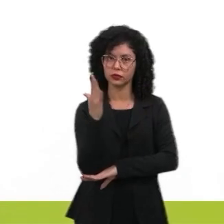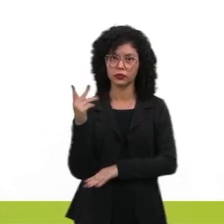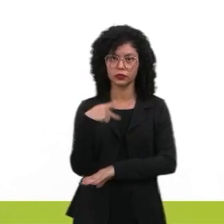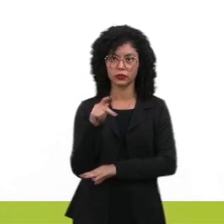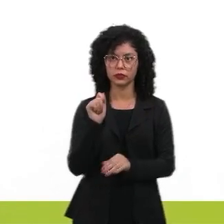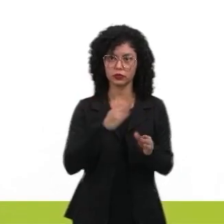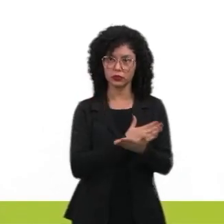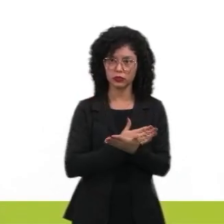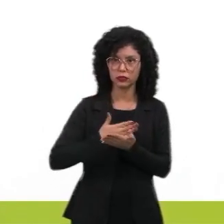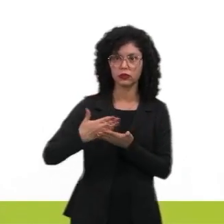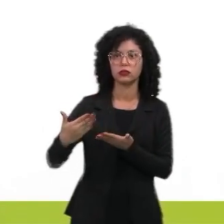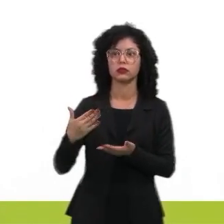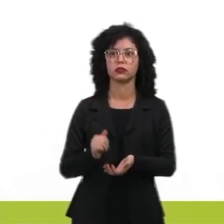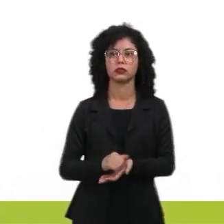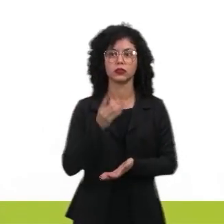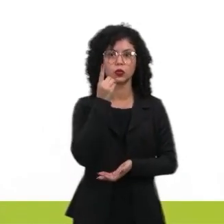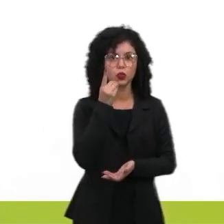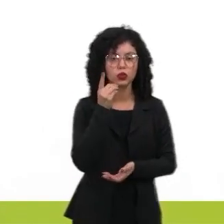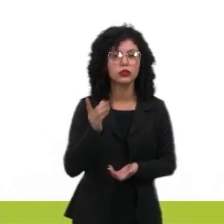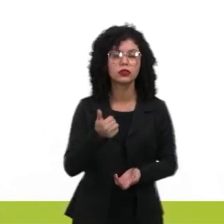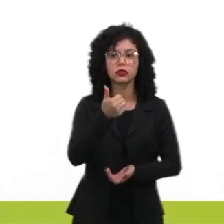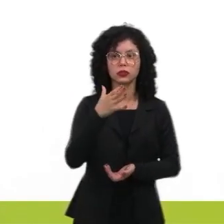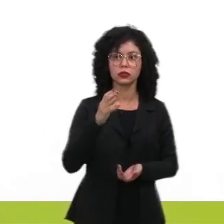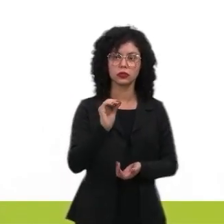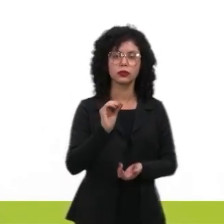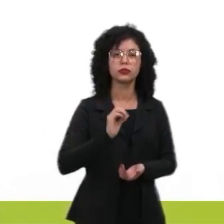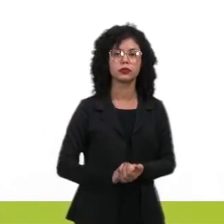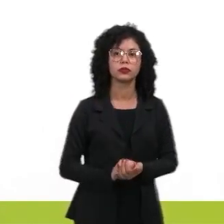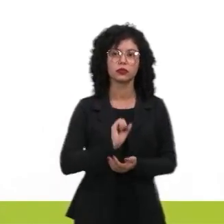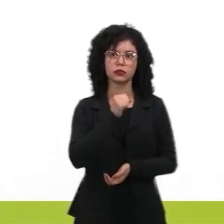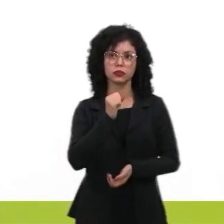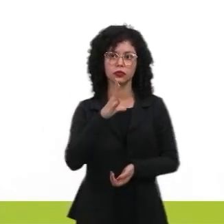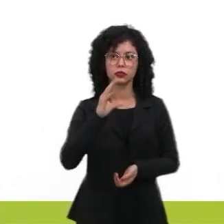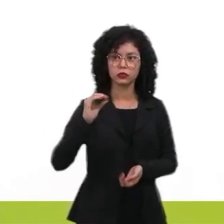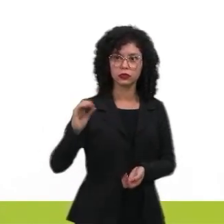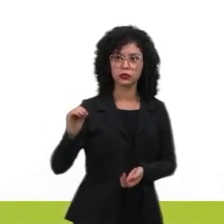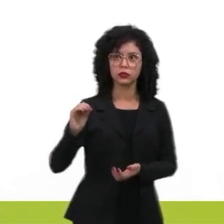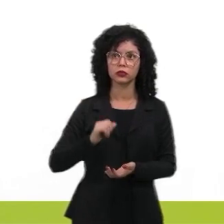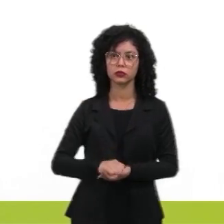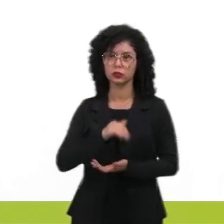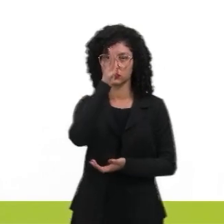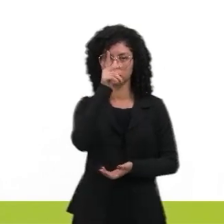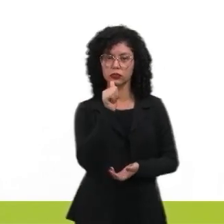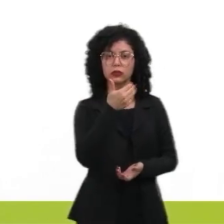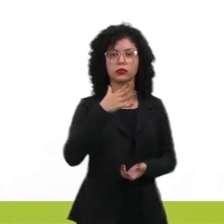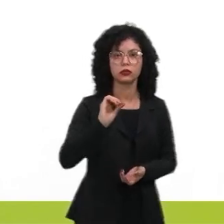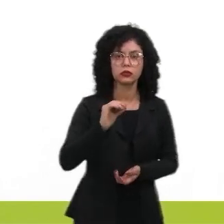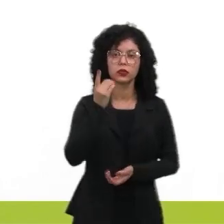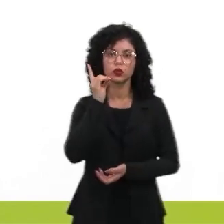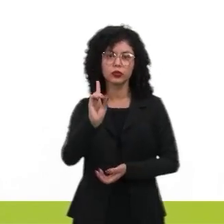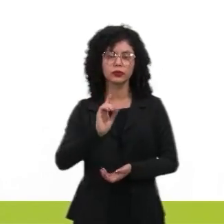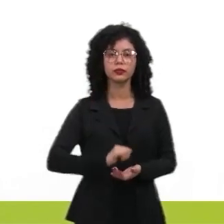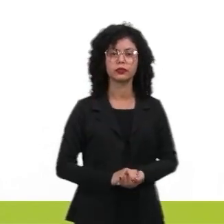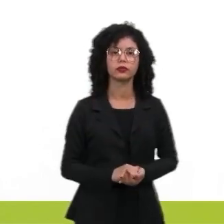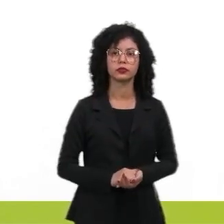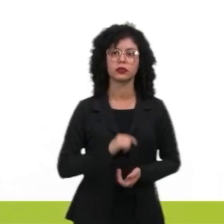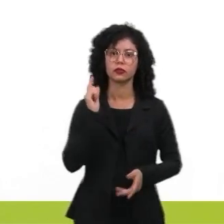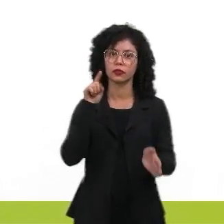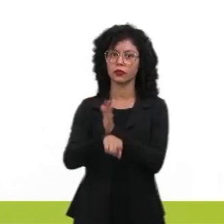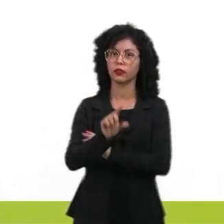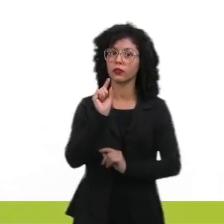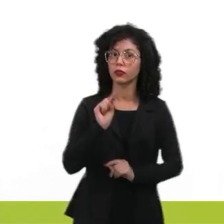aqui, ó, foram de 10 dias, né? 800 frangos para 10 dias para consumir. E a pergunta